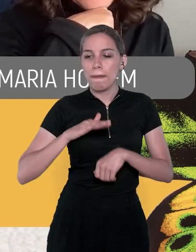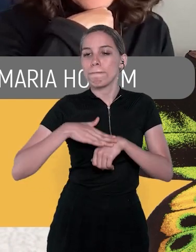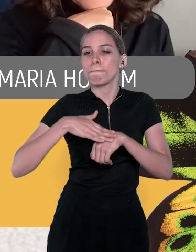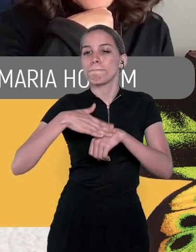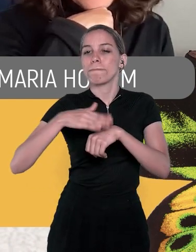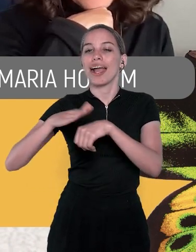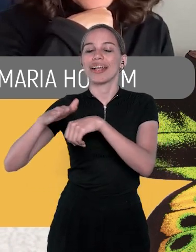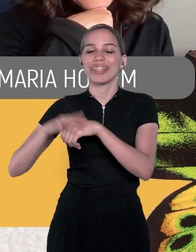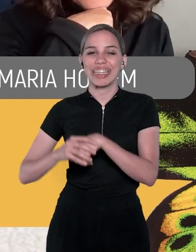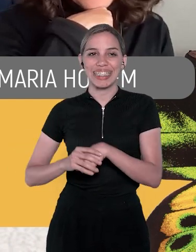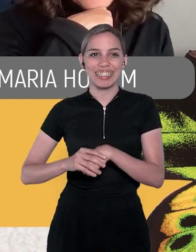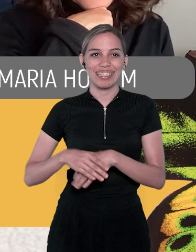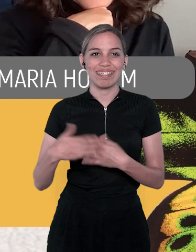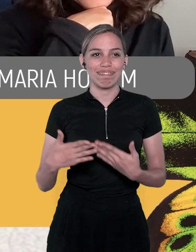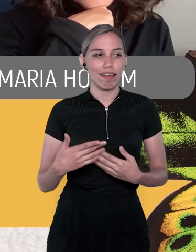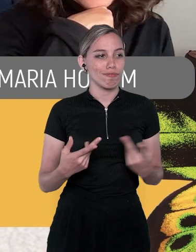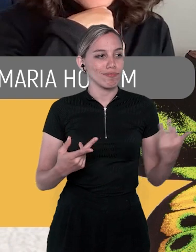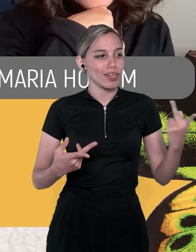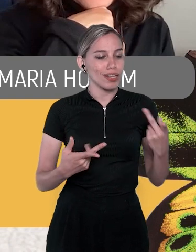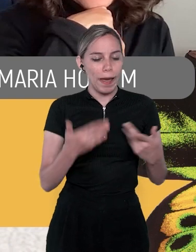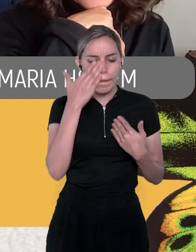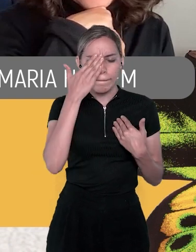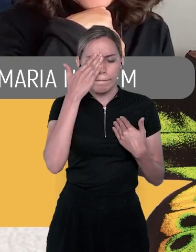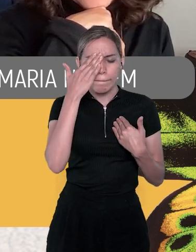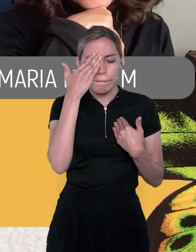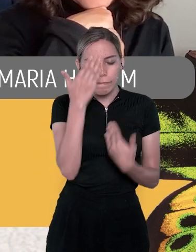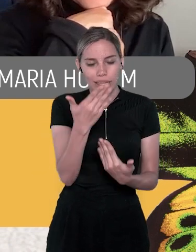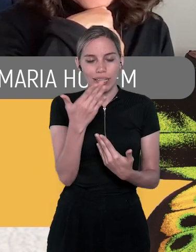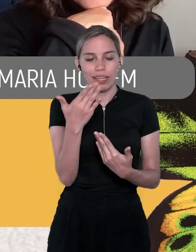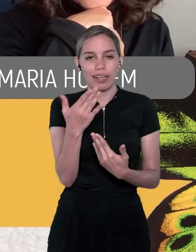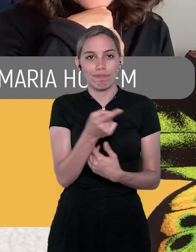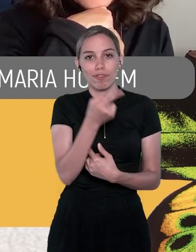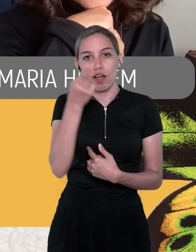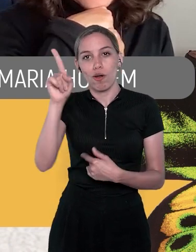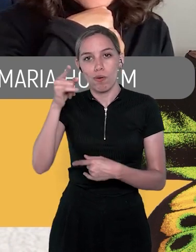tantas que já foram. Sérgio, Maria, muito